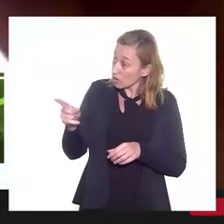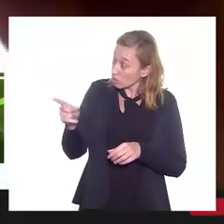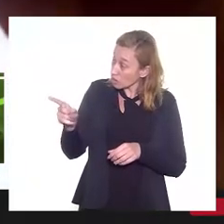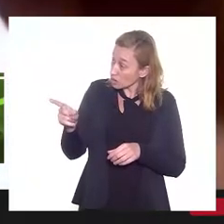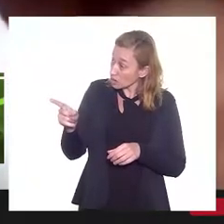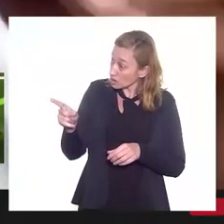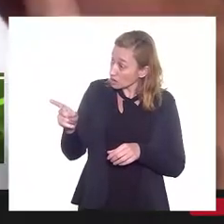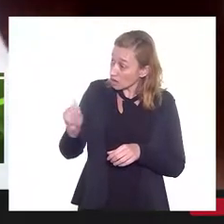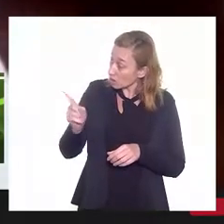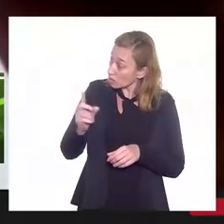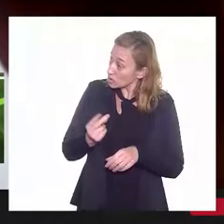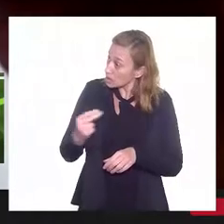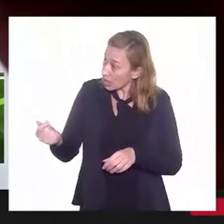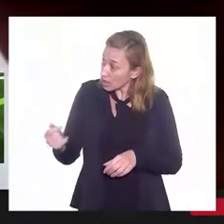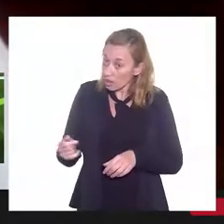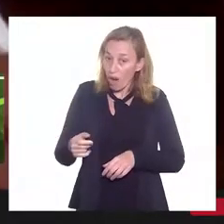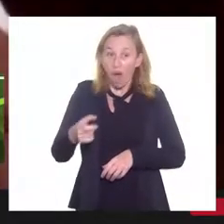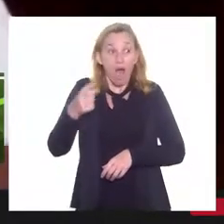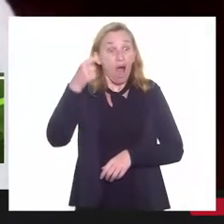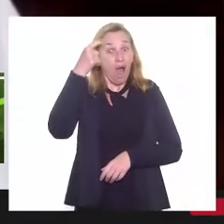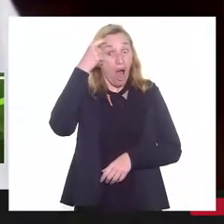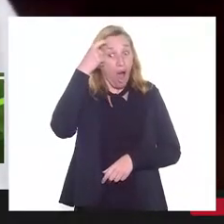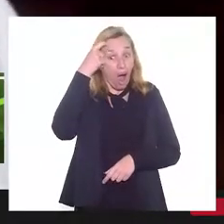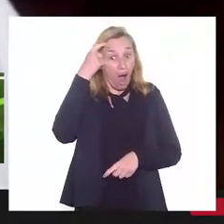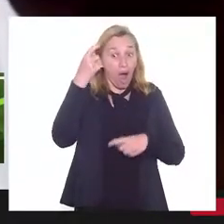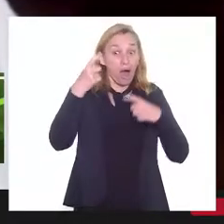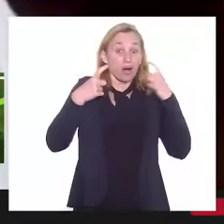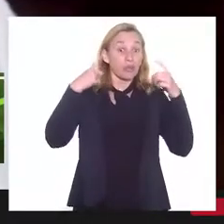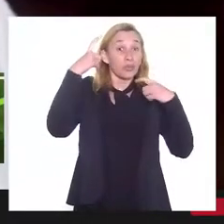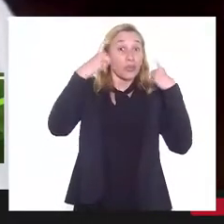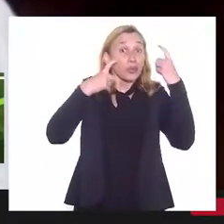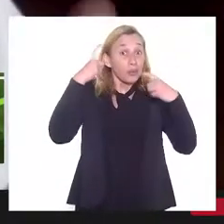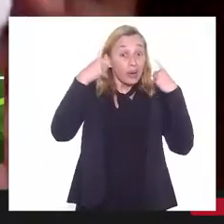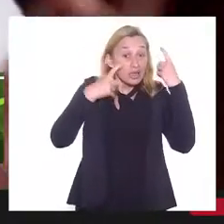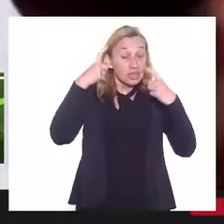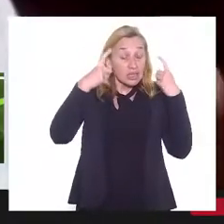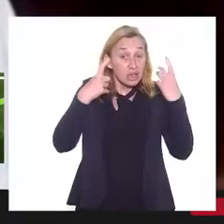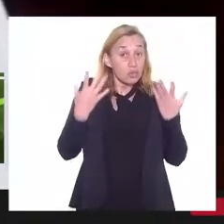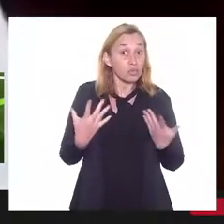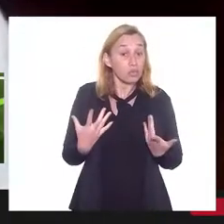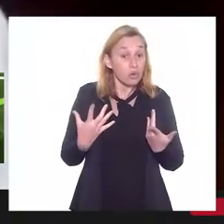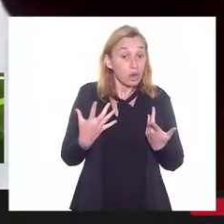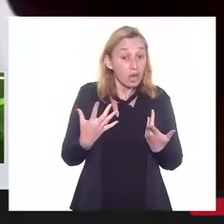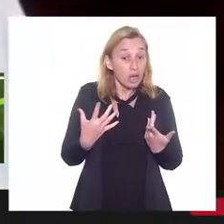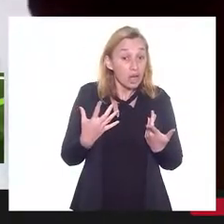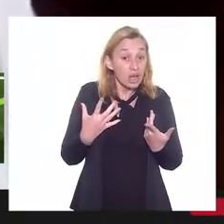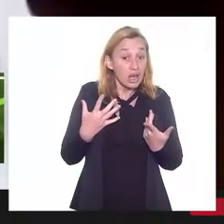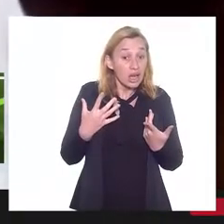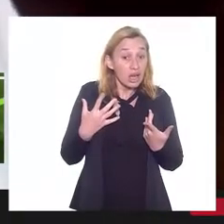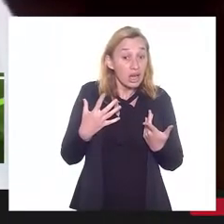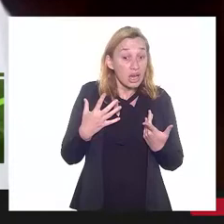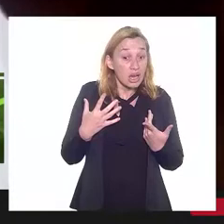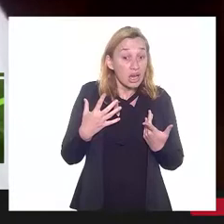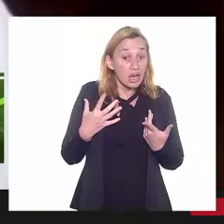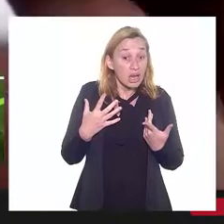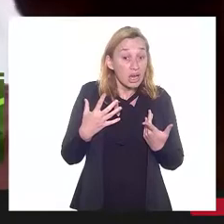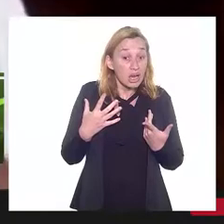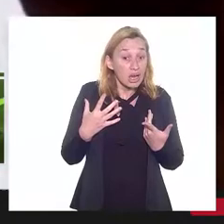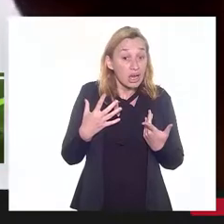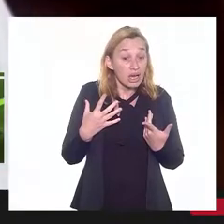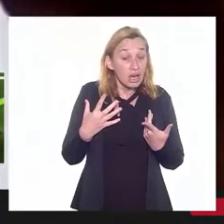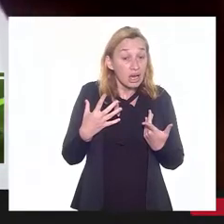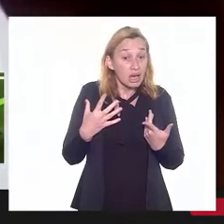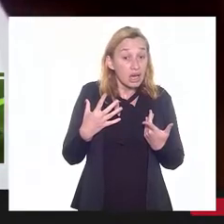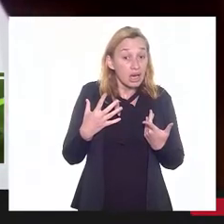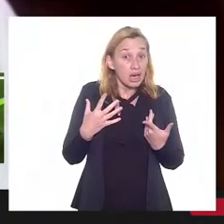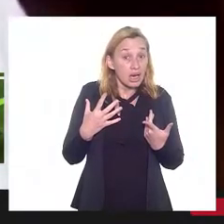ela teve a consciência EA preocupação é a noção de que ela estava sendo E